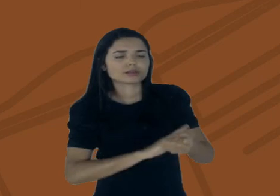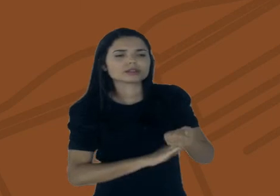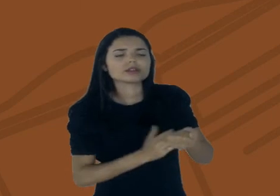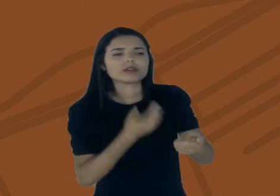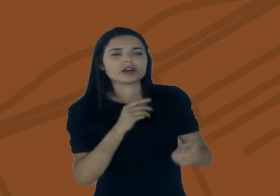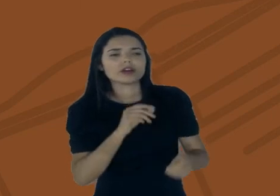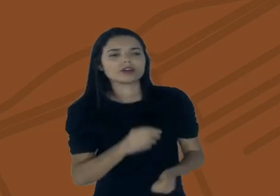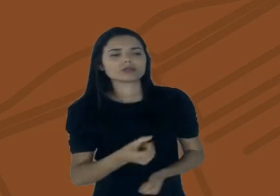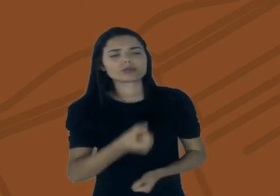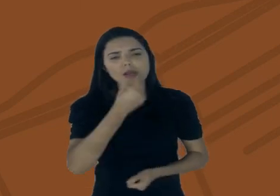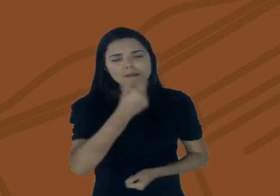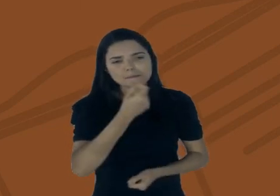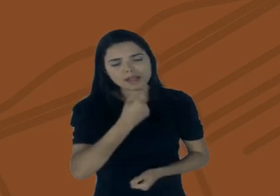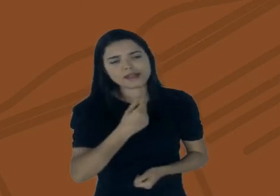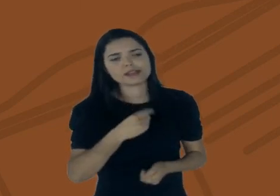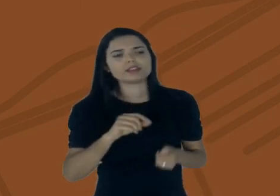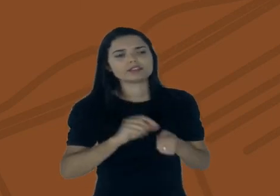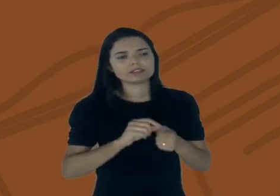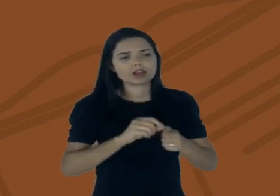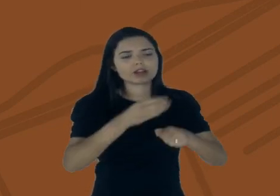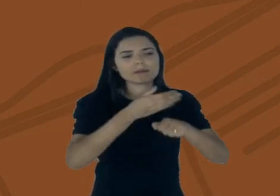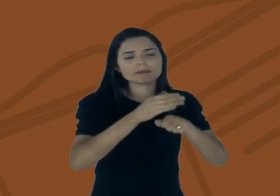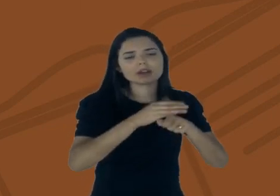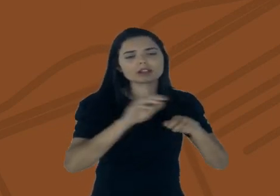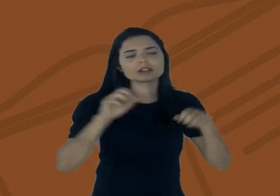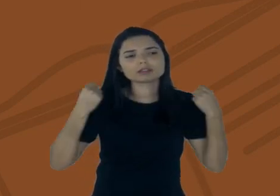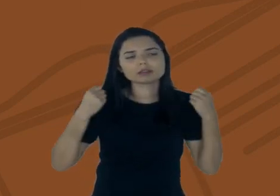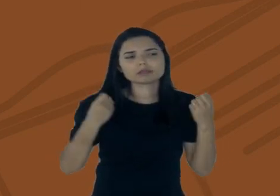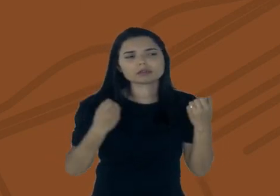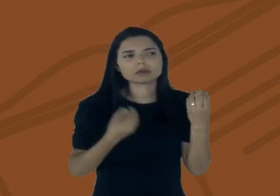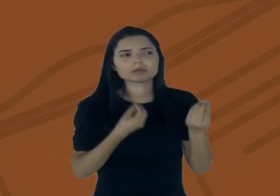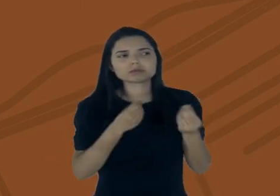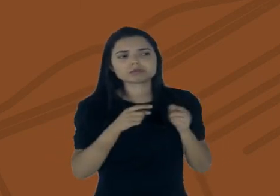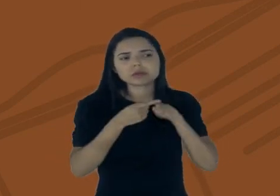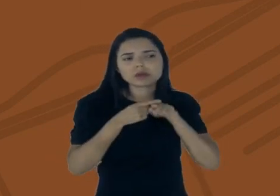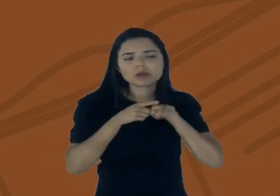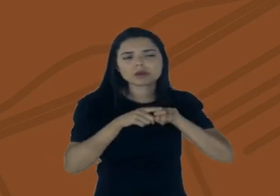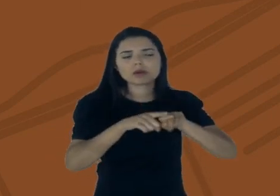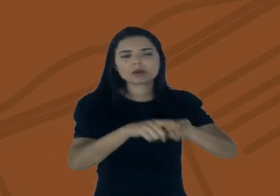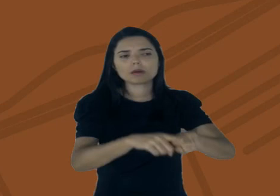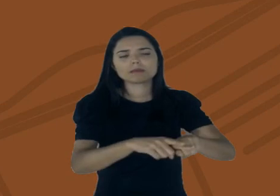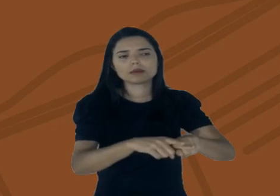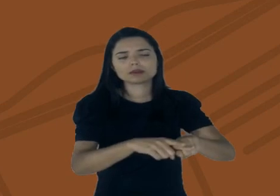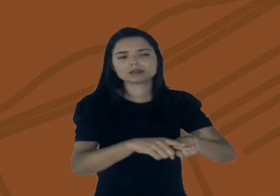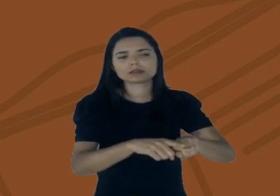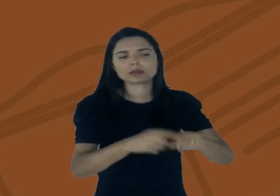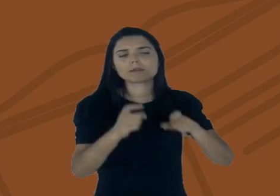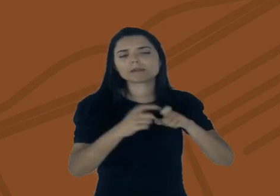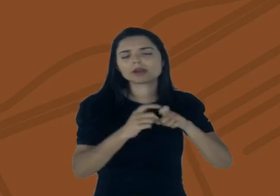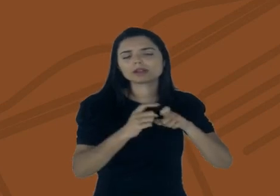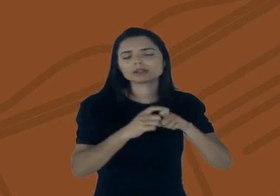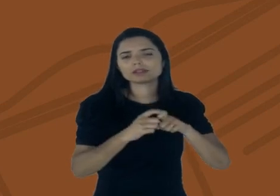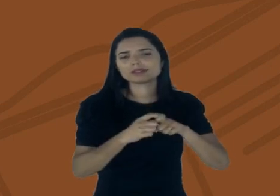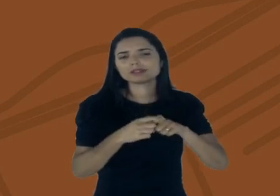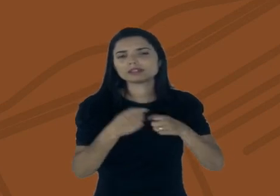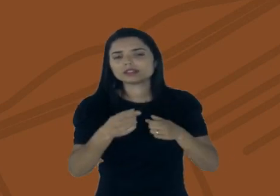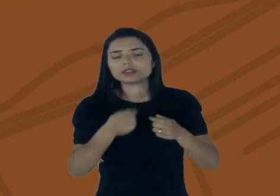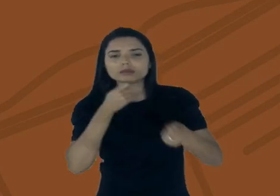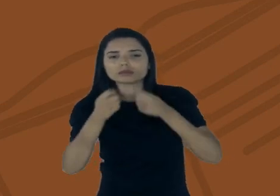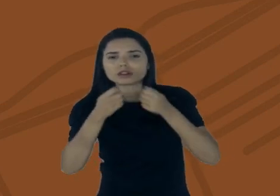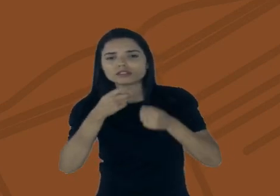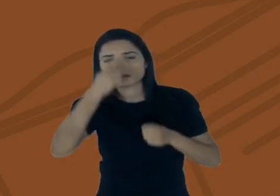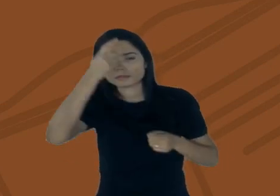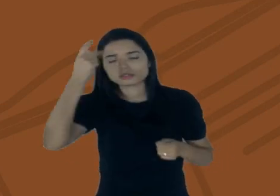ela usa medicamento, se ela faz acompanhamento com o médico. Então, você vai entrevistar uma pessoa que tem hipertensão para saber como é